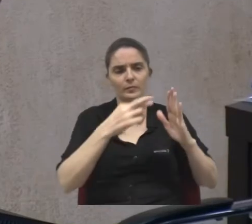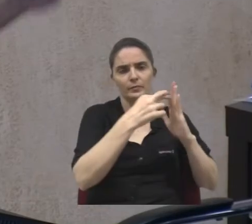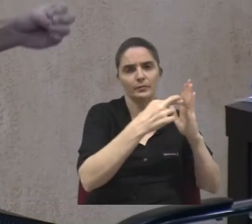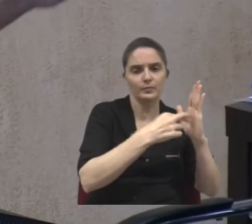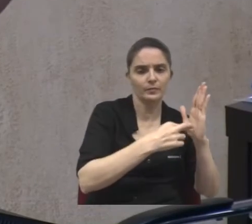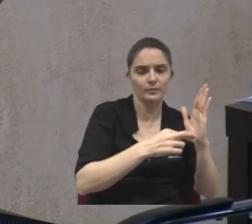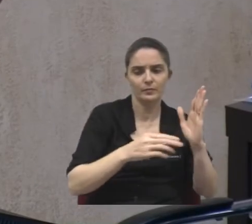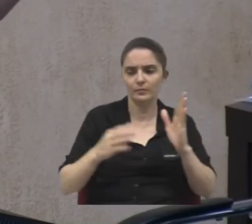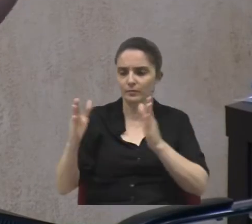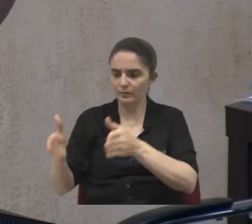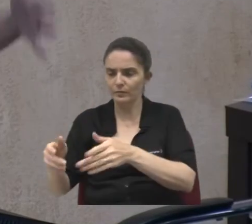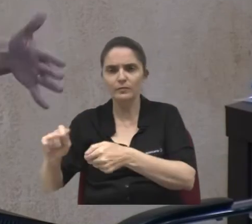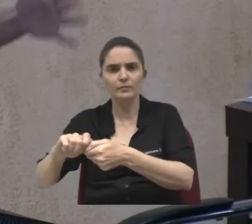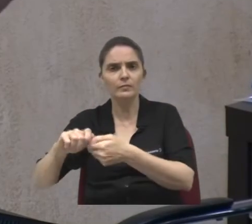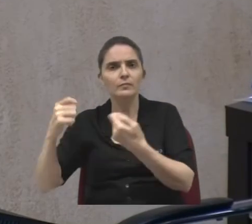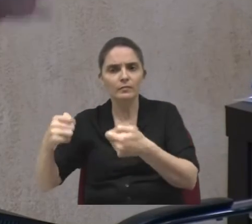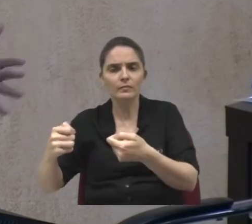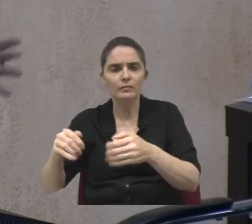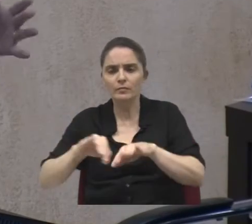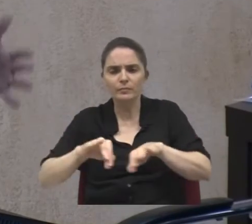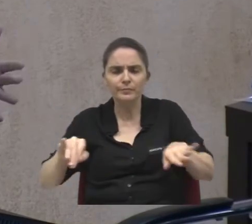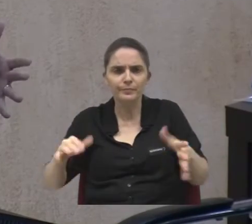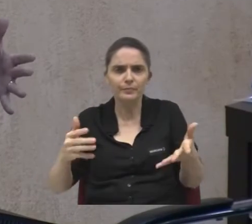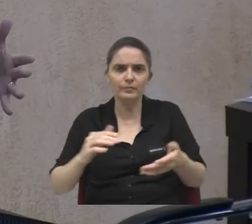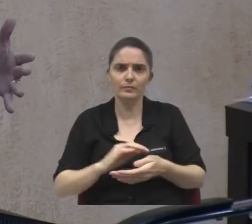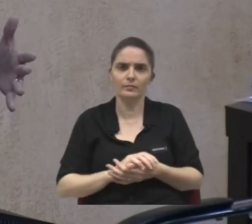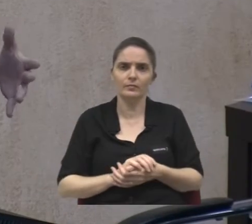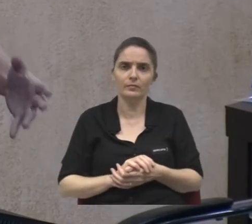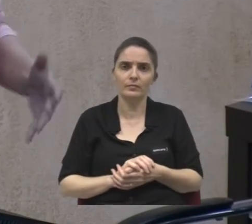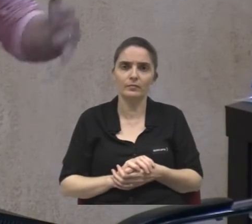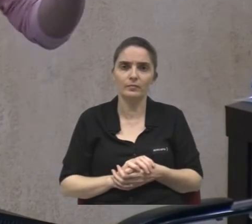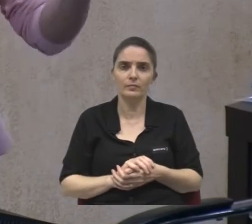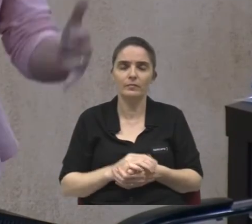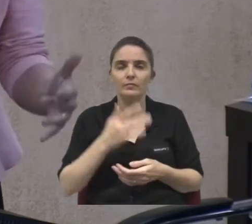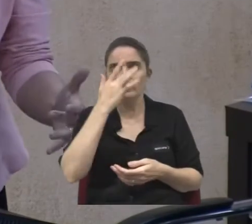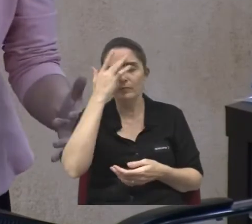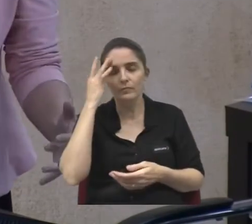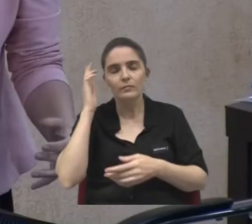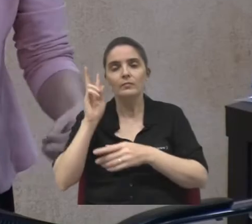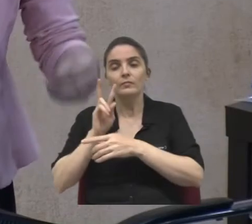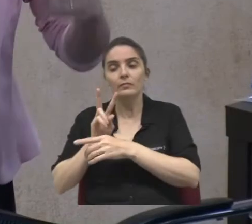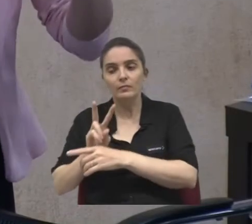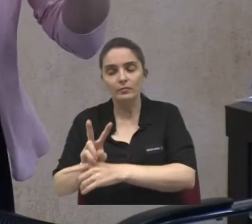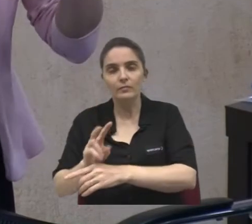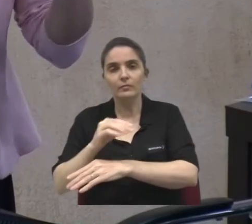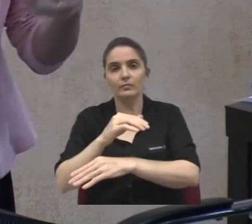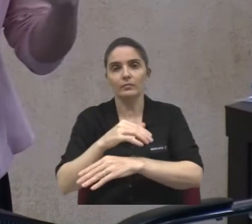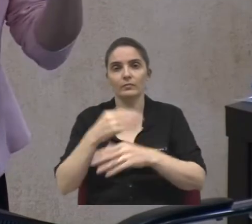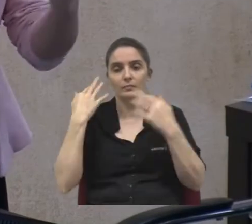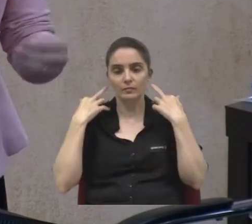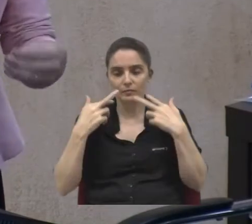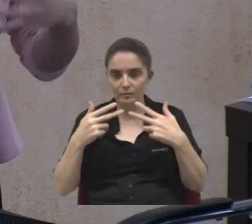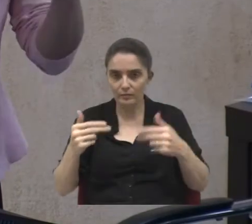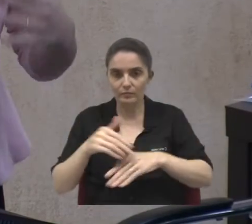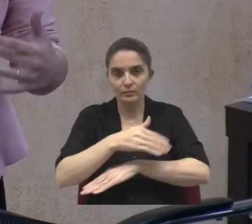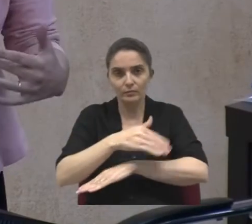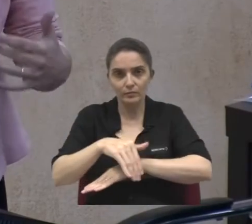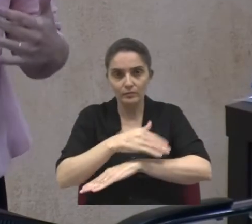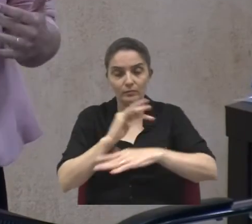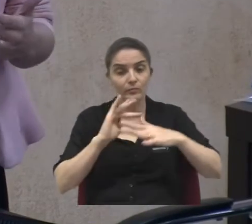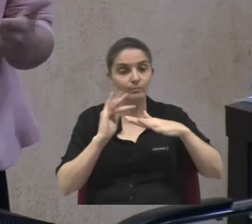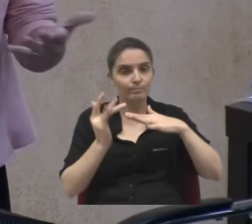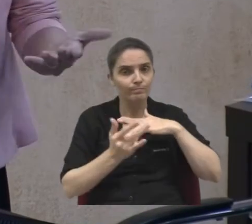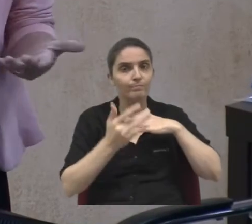estão cobrando dia sim, dia não nas redes sociais. E a gente observa lá, estão muito insatisfeitas,